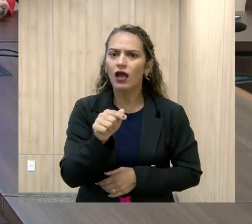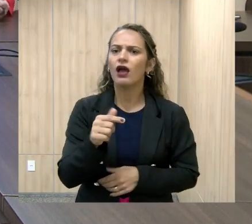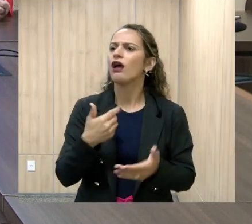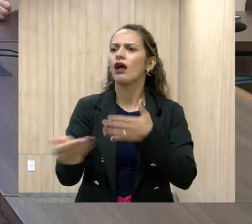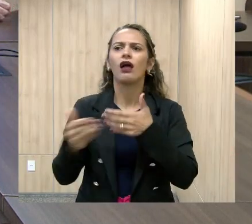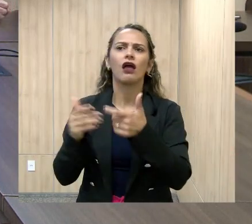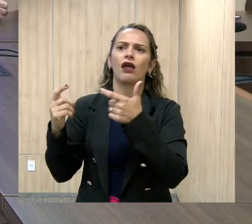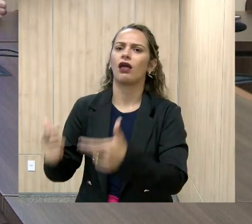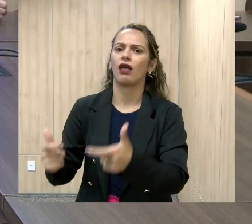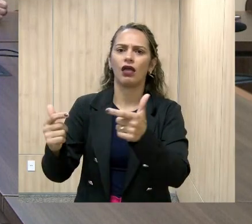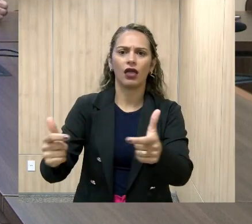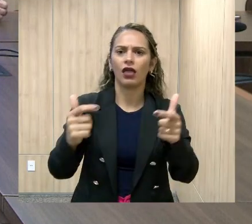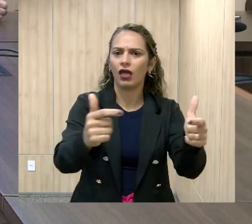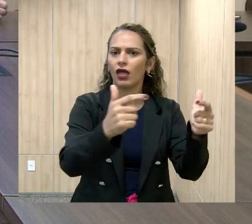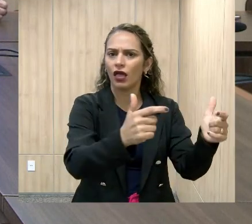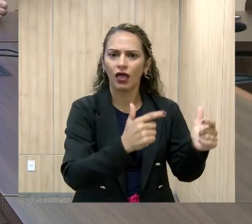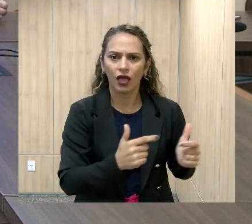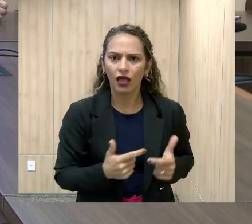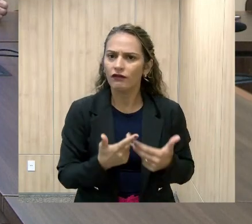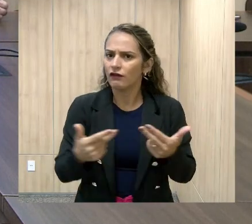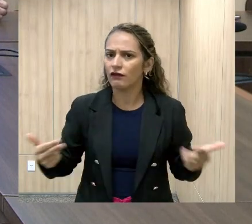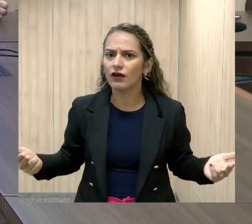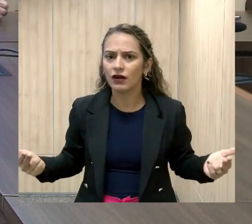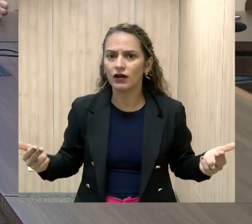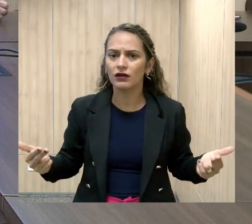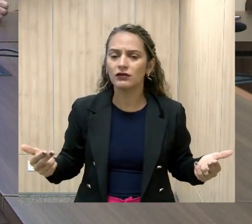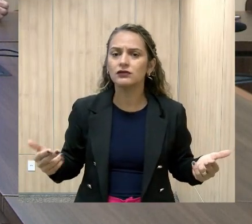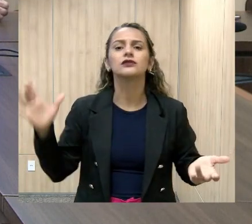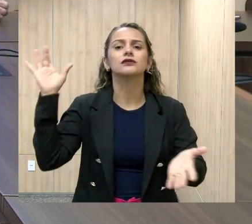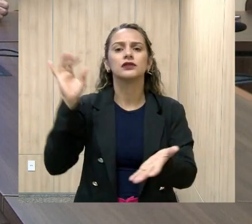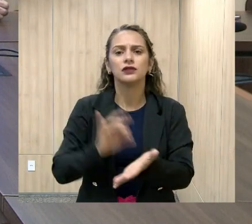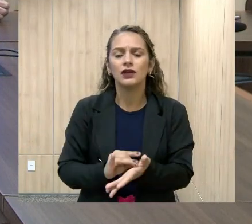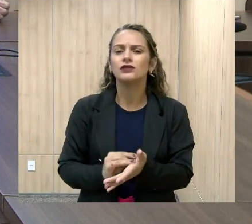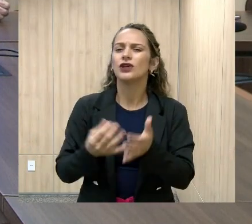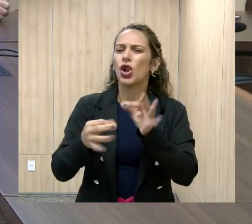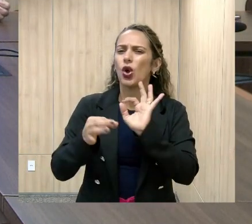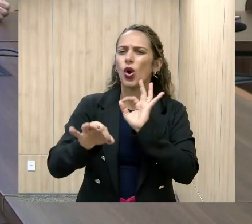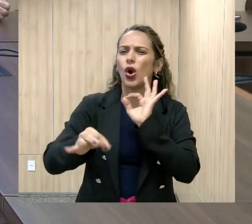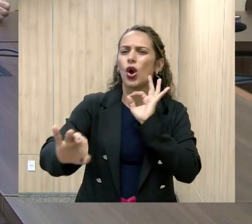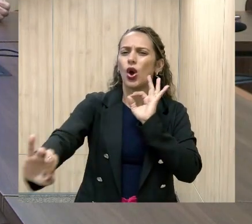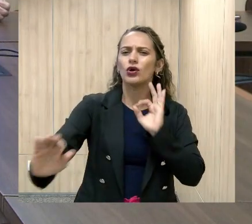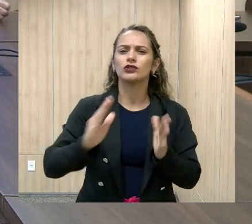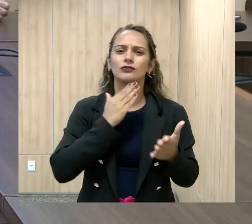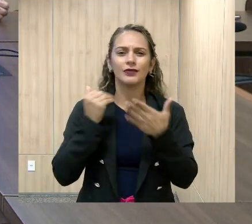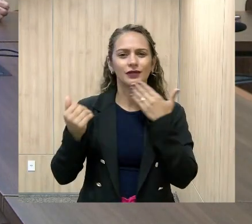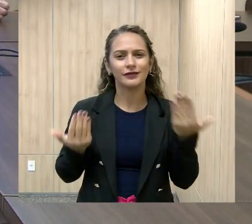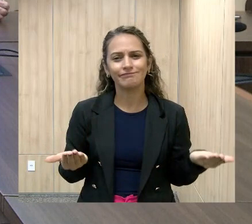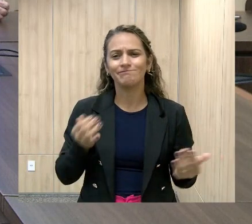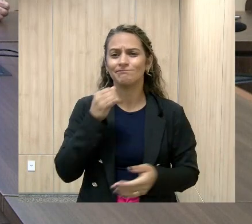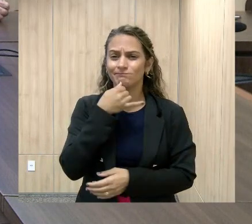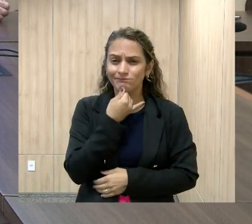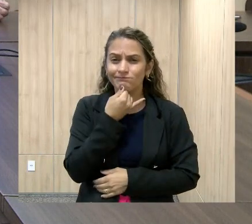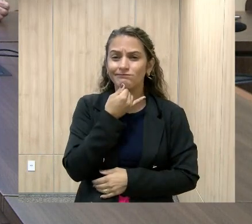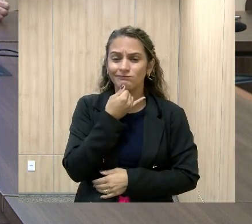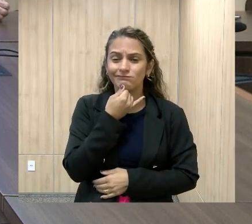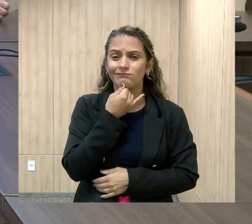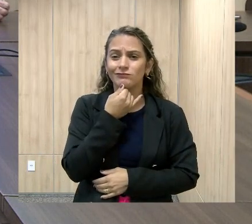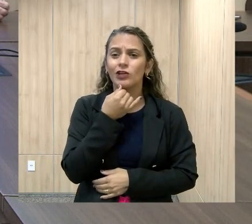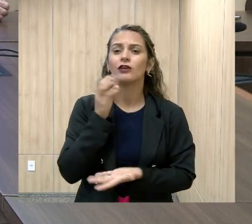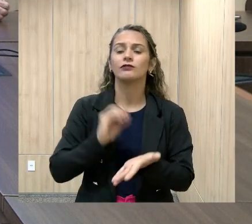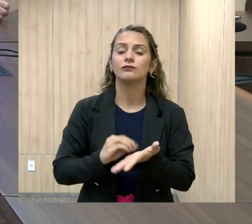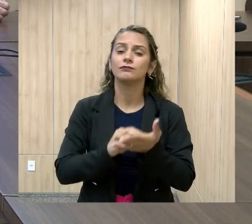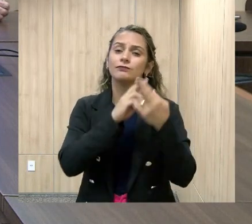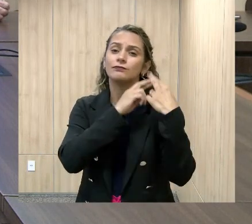no município de ji-paraná isso acontece em todo o estado de Rondônia então assim a realidade está muito longe de melhorar infelizmente